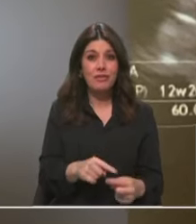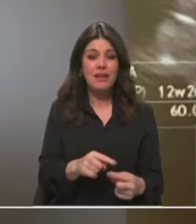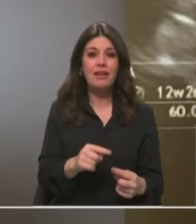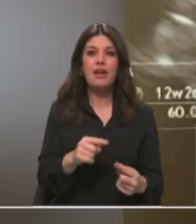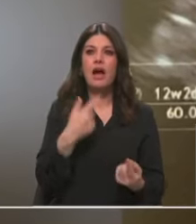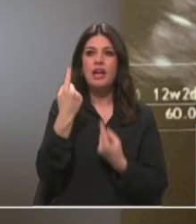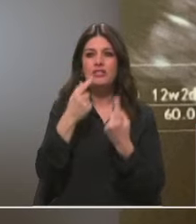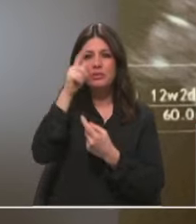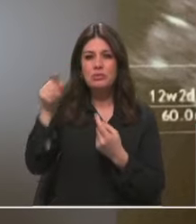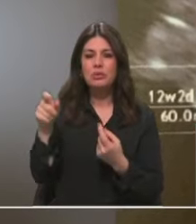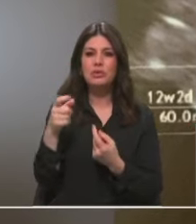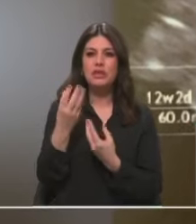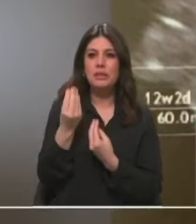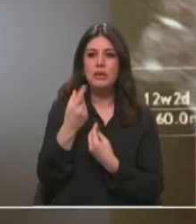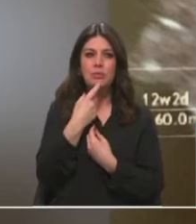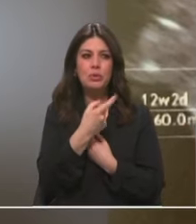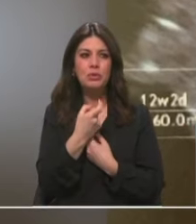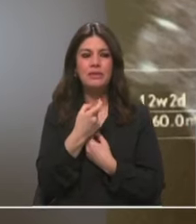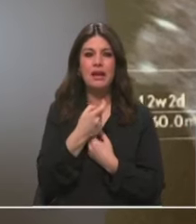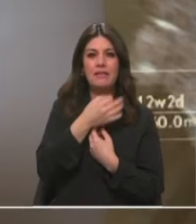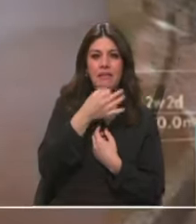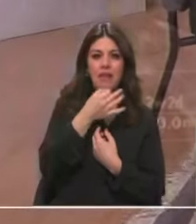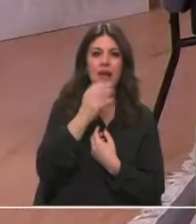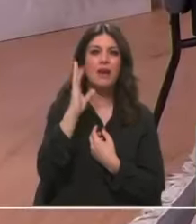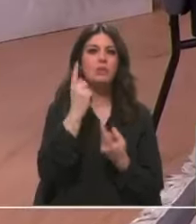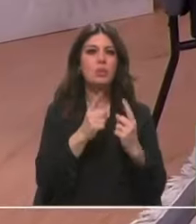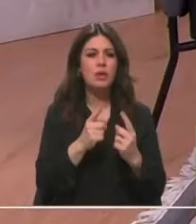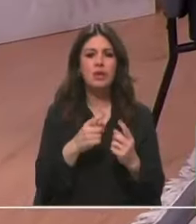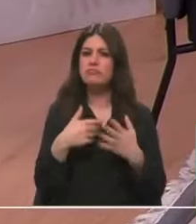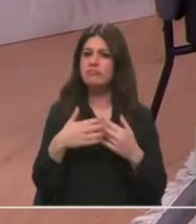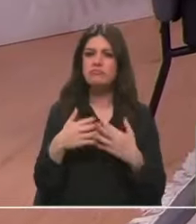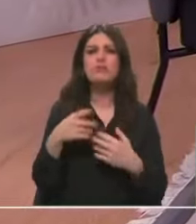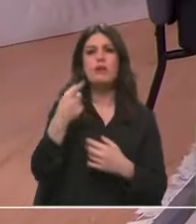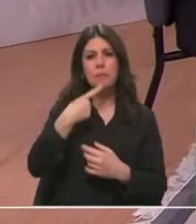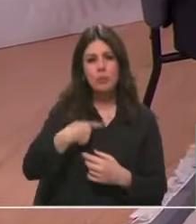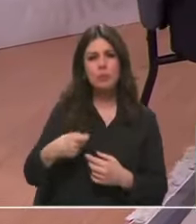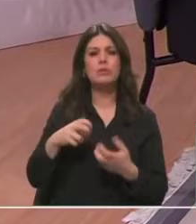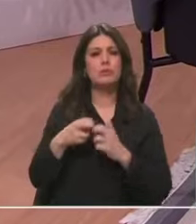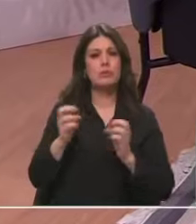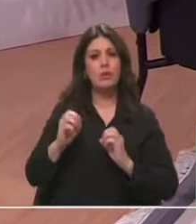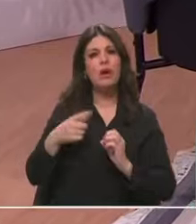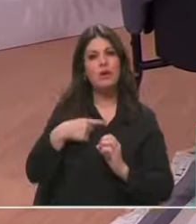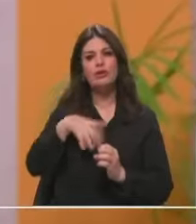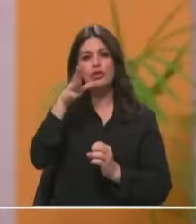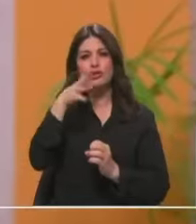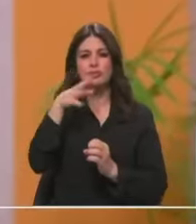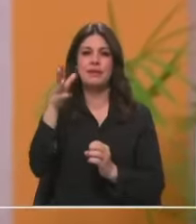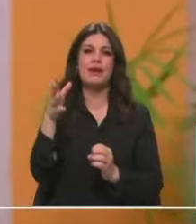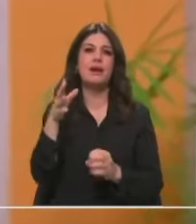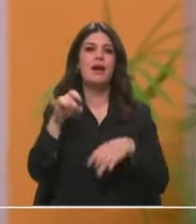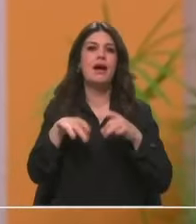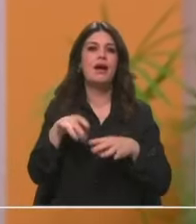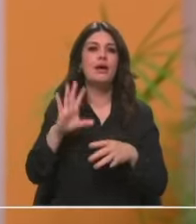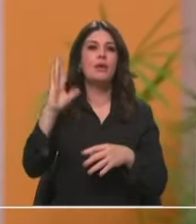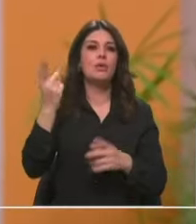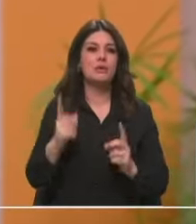medo de falar perguntar o que aconteceu isso tudo e não não nós queremos explicar o que aconteceu porque é importante porque eu nunca acharia aos meus 9